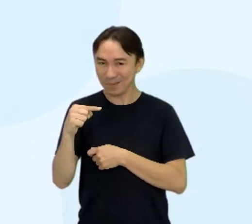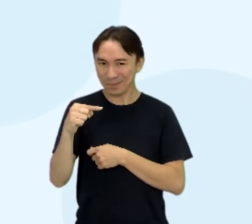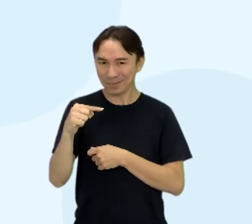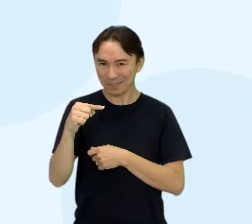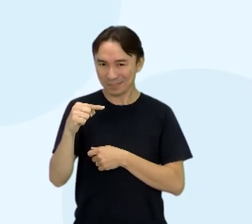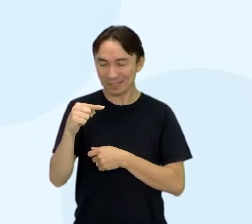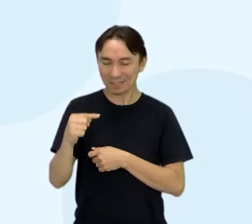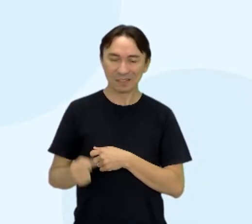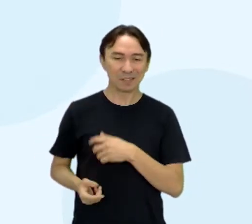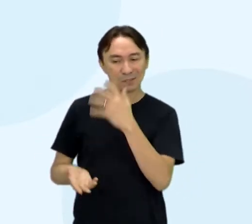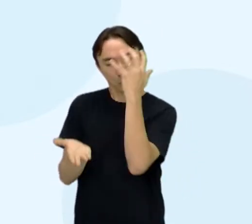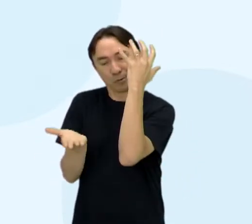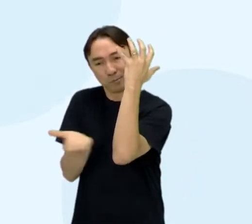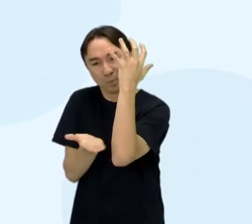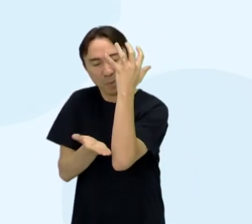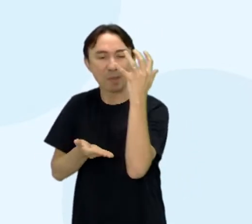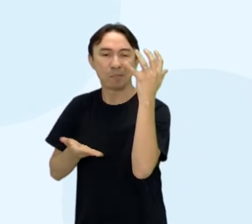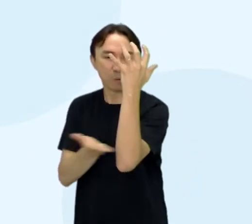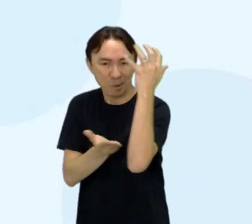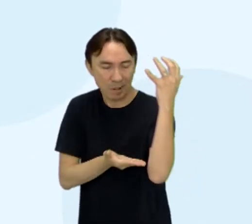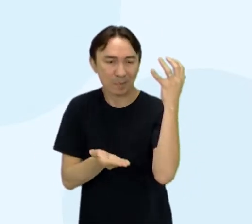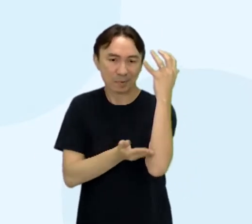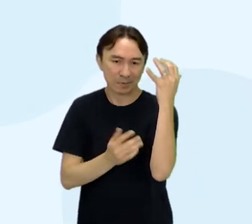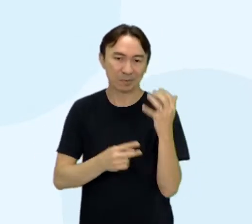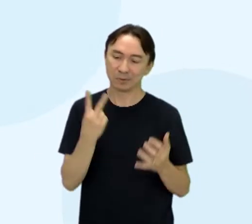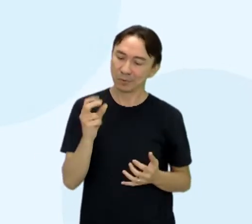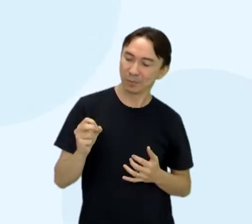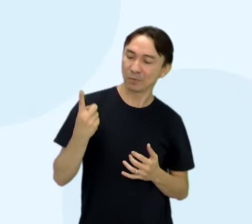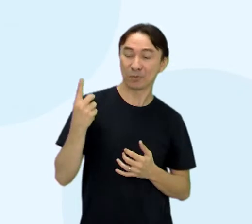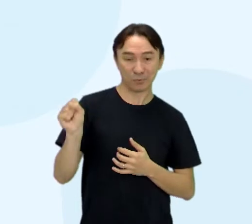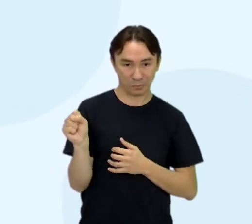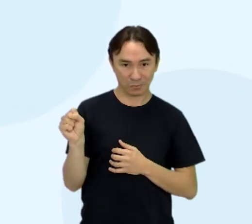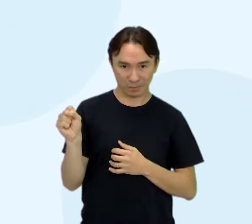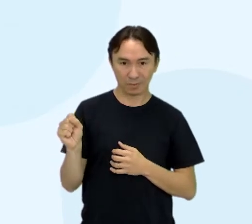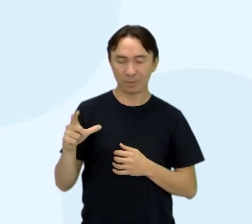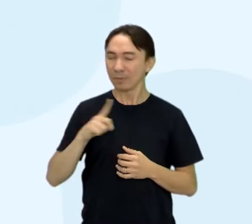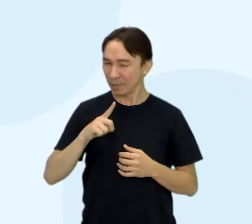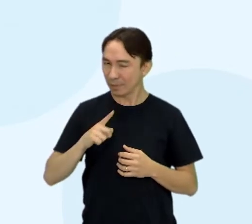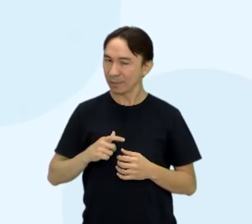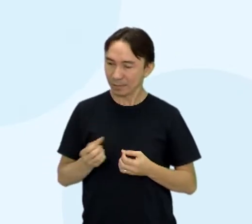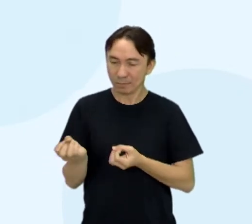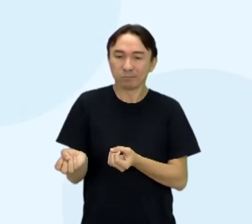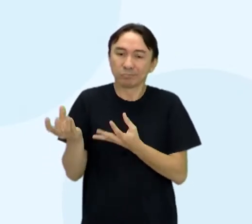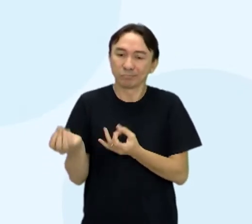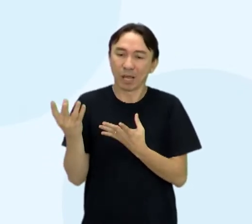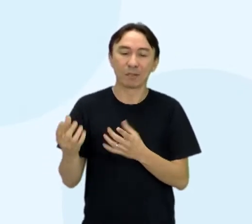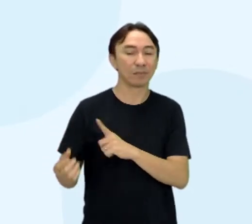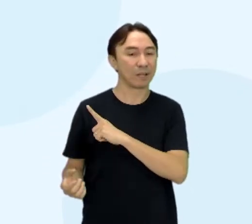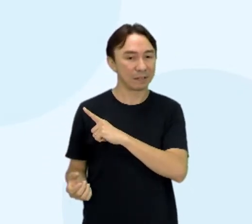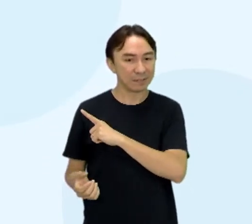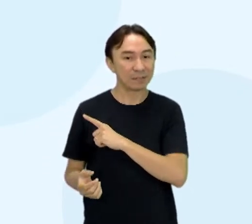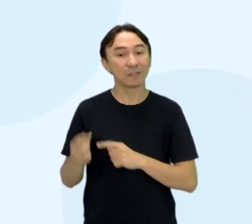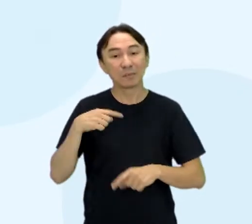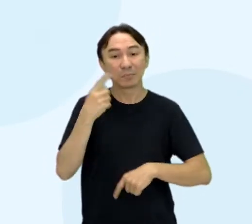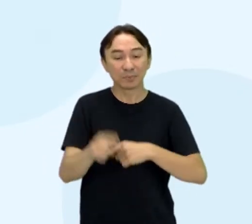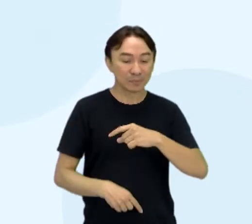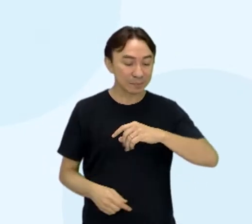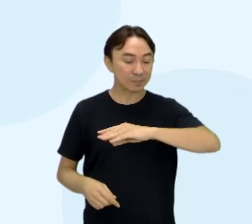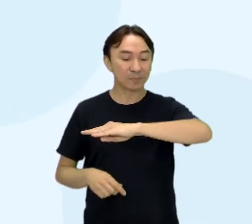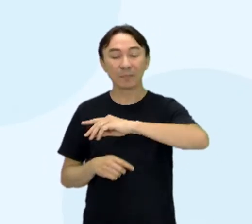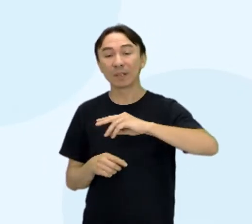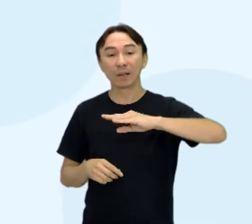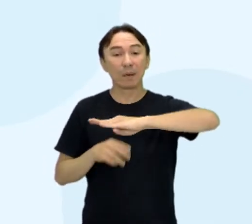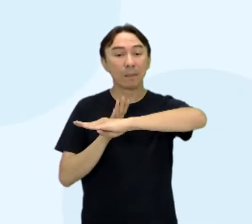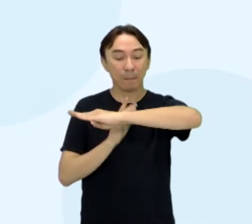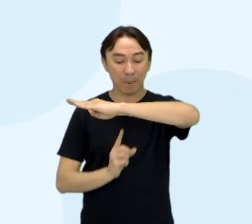de 2019 menos o desmatamento de 2018, que a gente tem esses números. E aí, como denominador, a gente vai usar os valores,